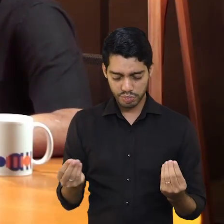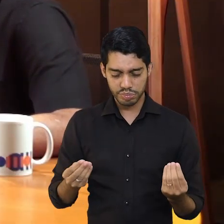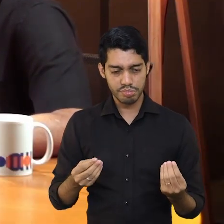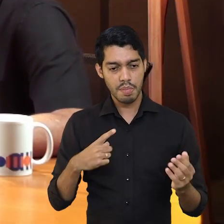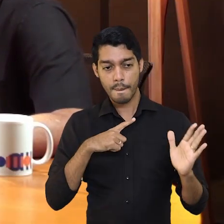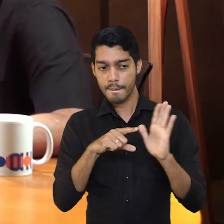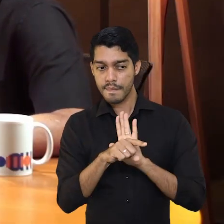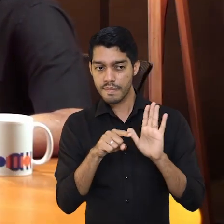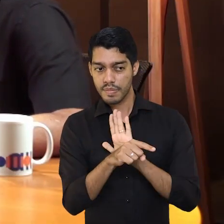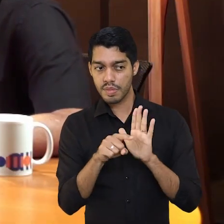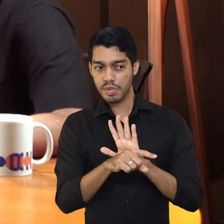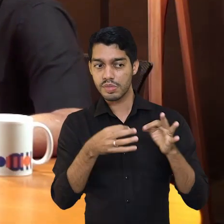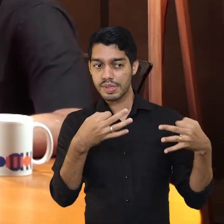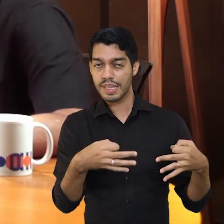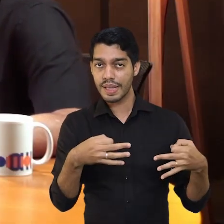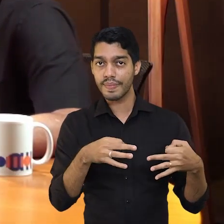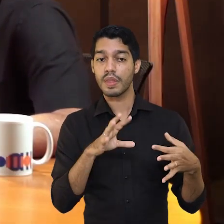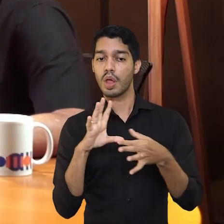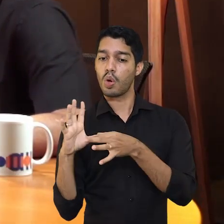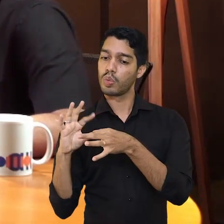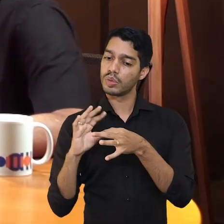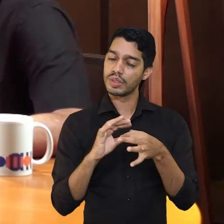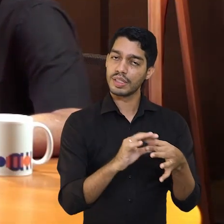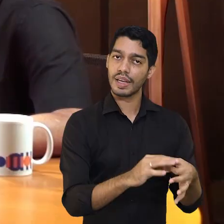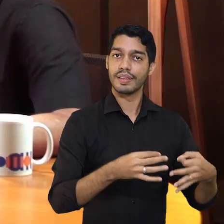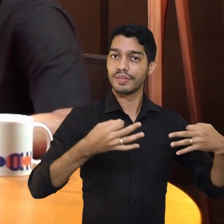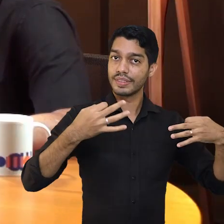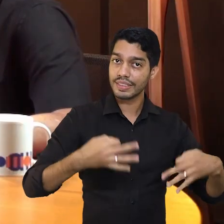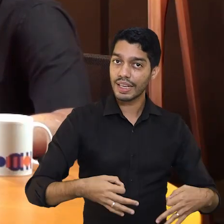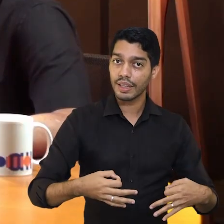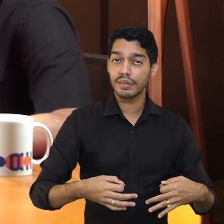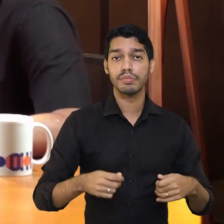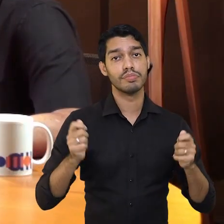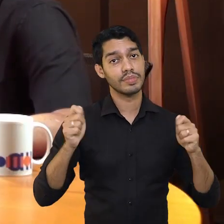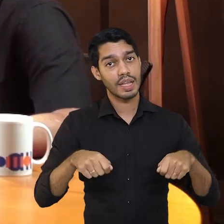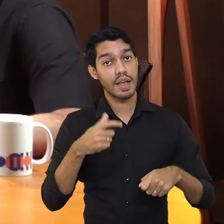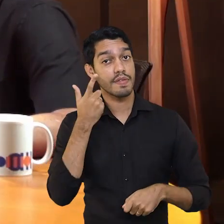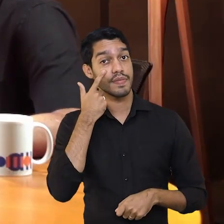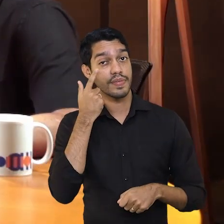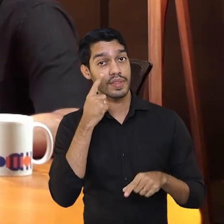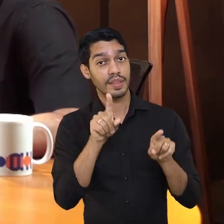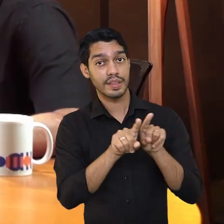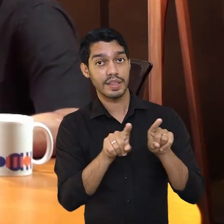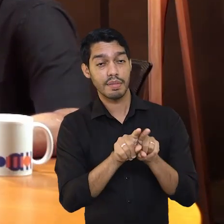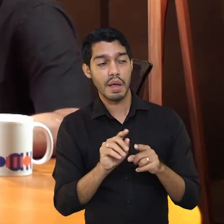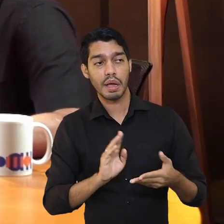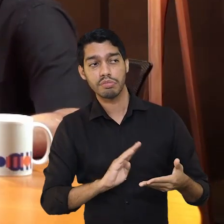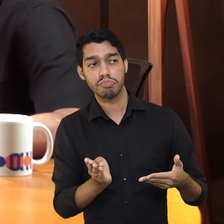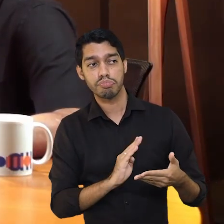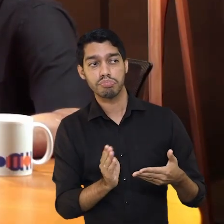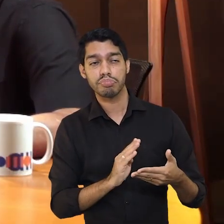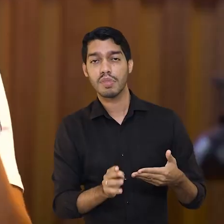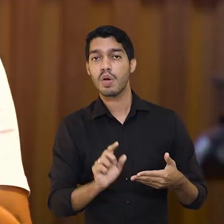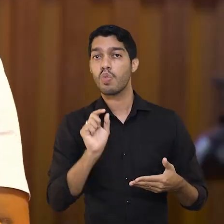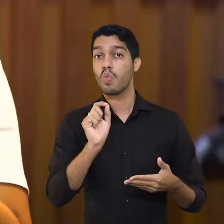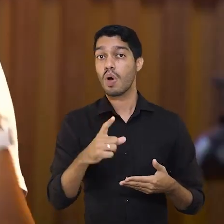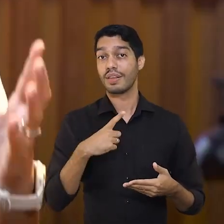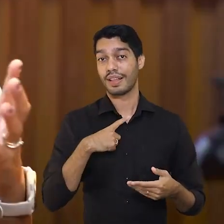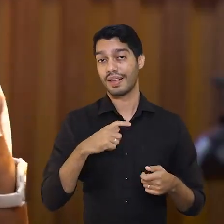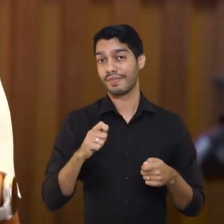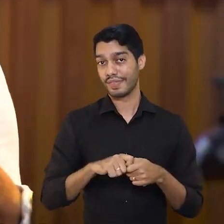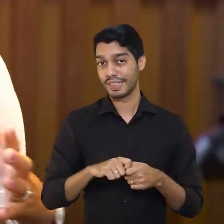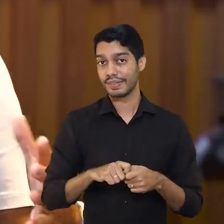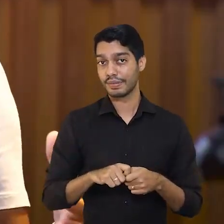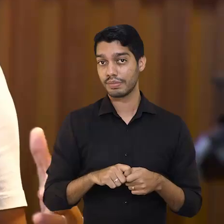dando o contexto necessário para ela entregar um conteúdo relevante e verificando, interpretando aquilo que foi entregue. Então, é um